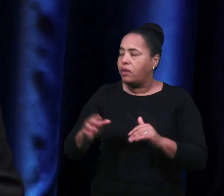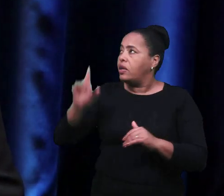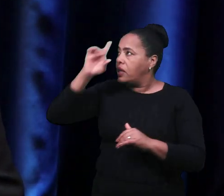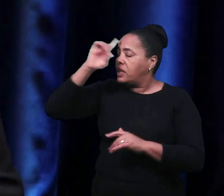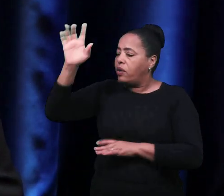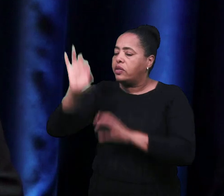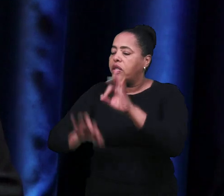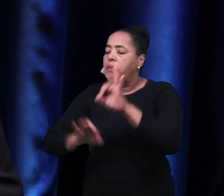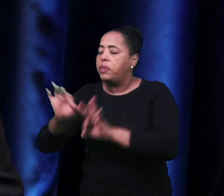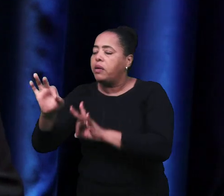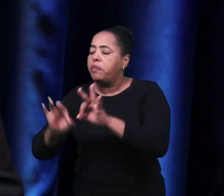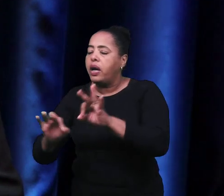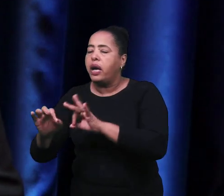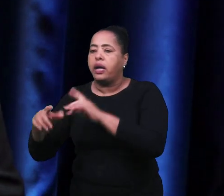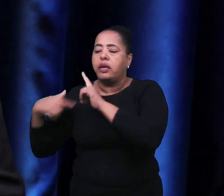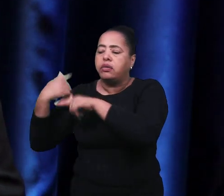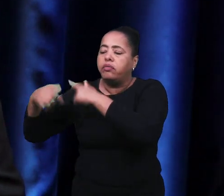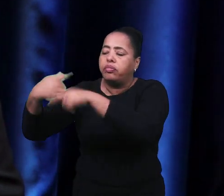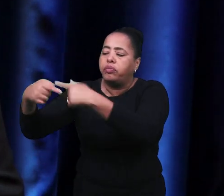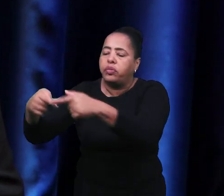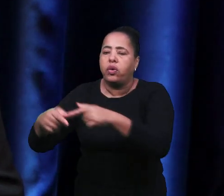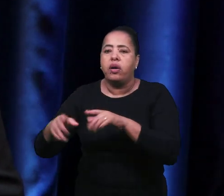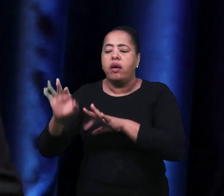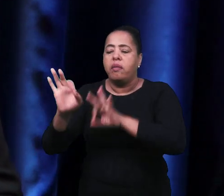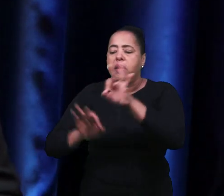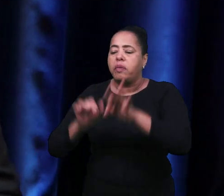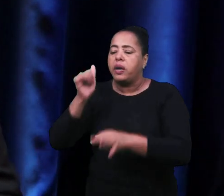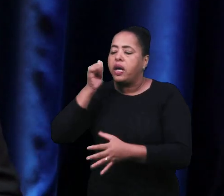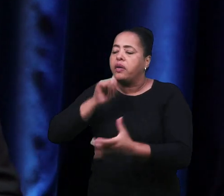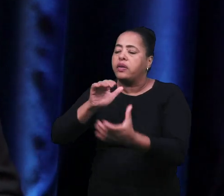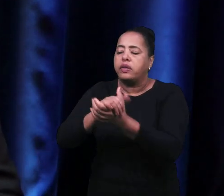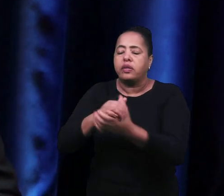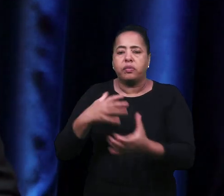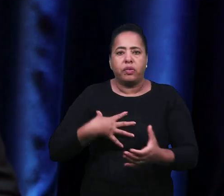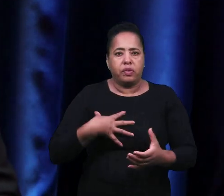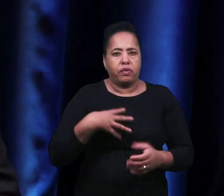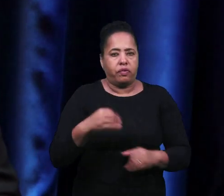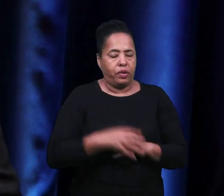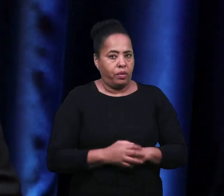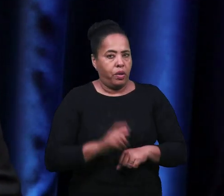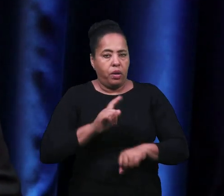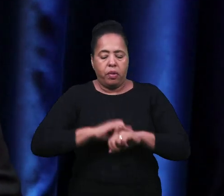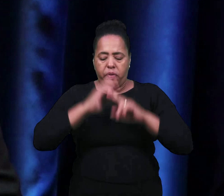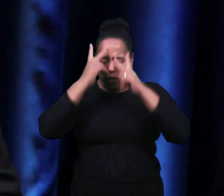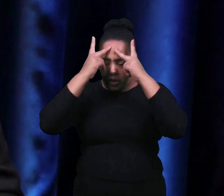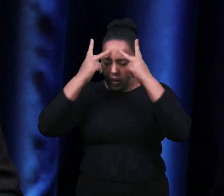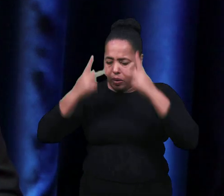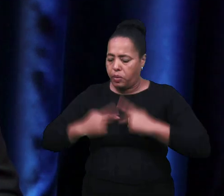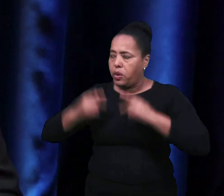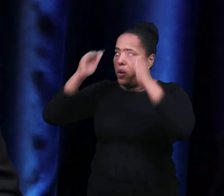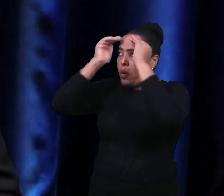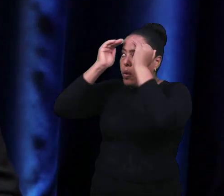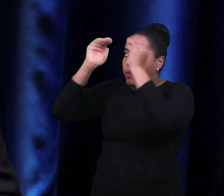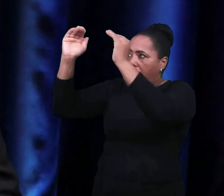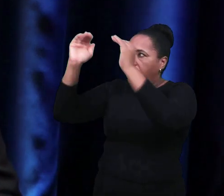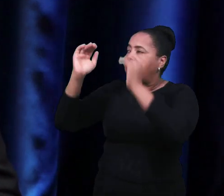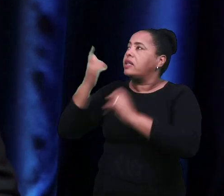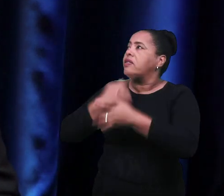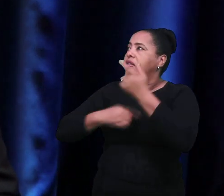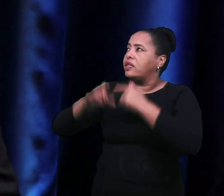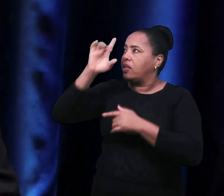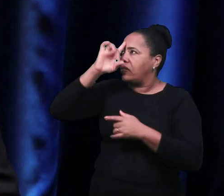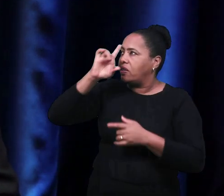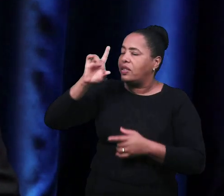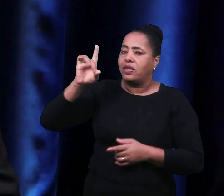providenciando já para o seu filho, a esposa. Então Deus, quando o homem ele se sujeita à vontade de Deus, ele está sujeitando a